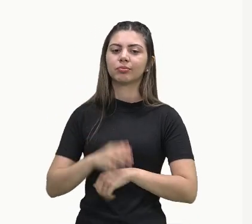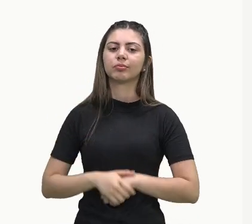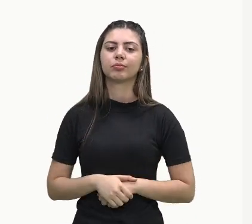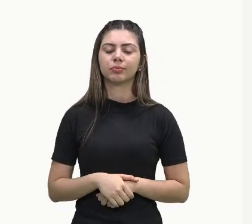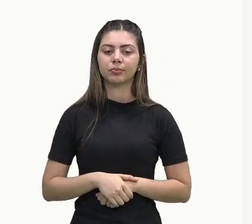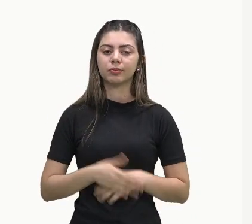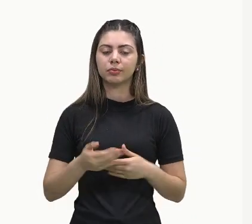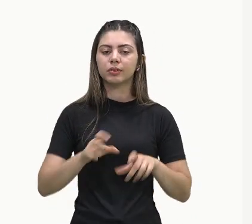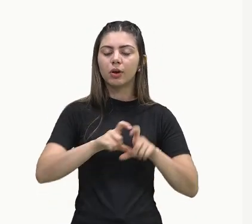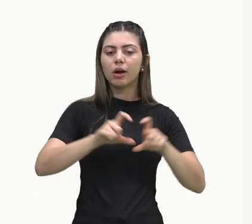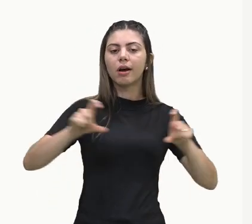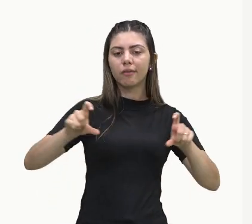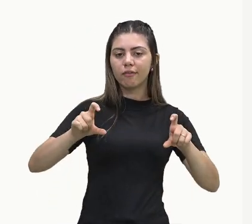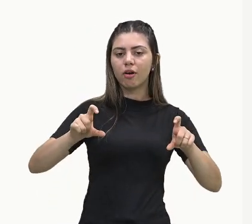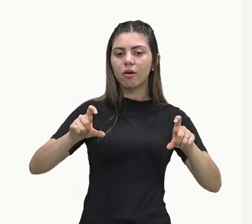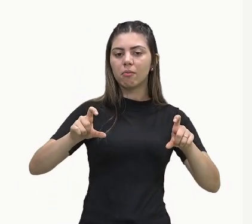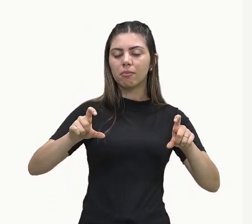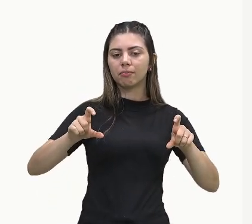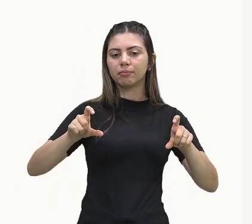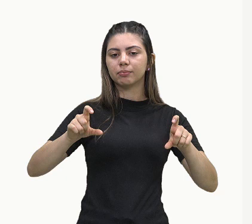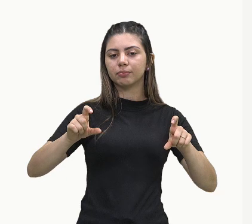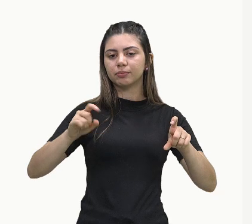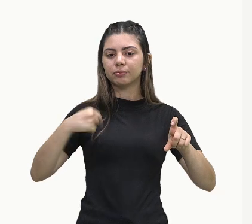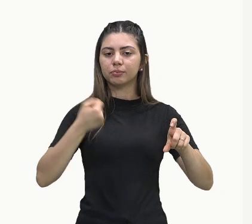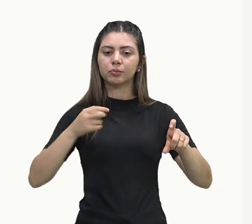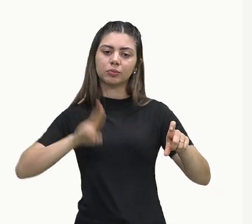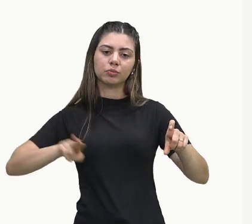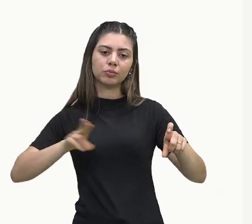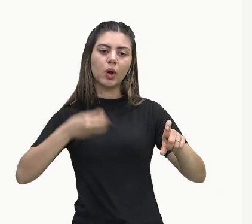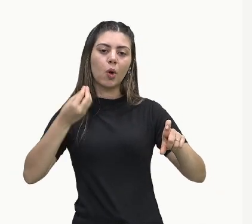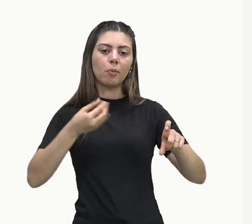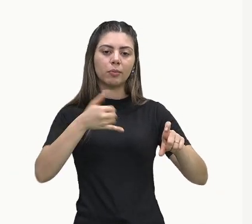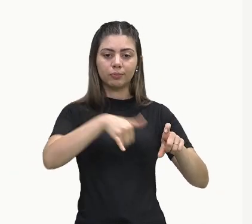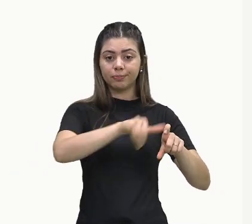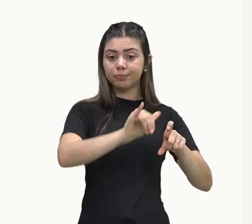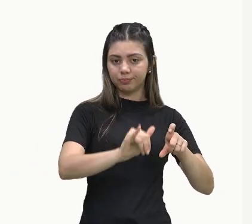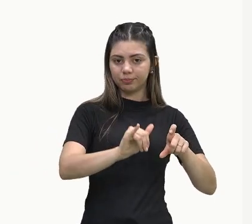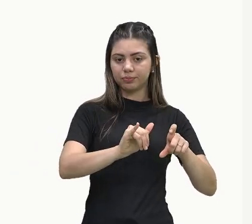essa daqui Então qual vai ser a equação reduzida da reta vai ser Y